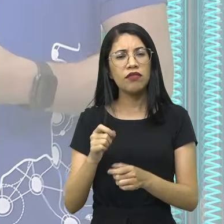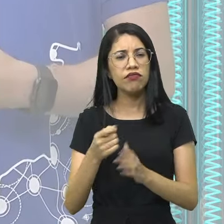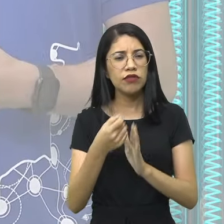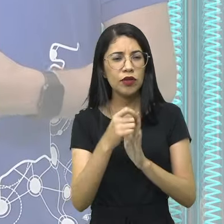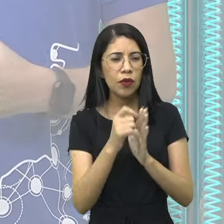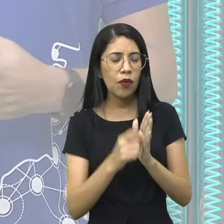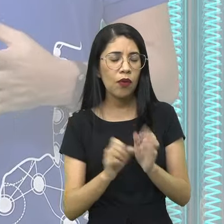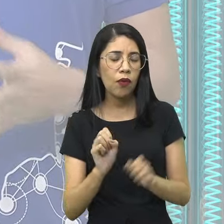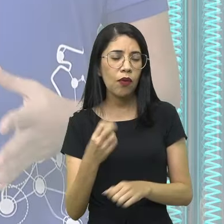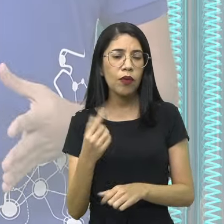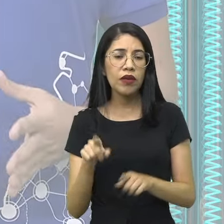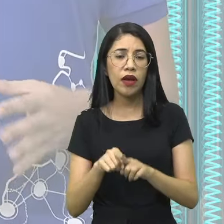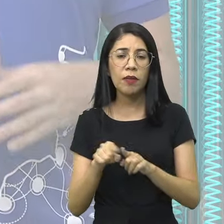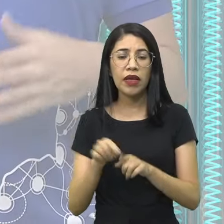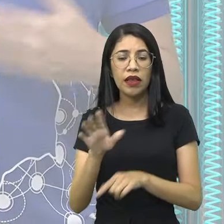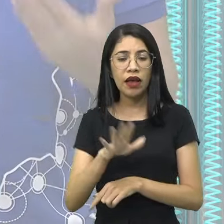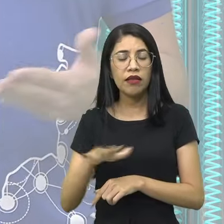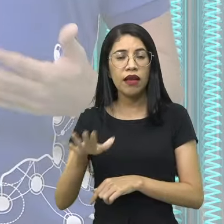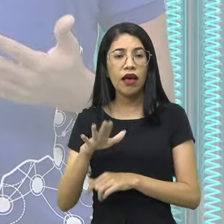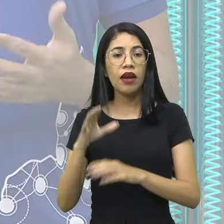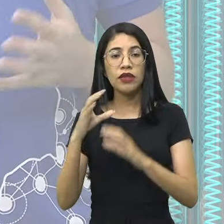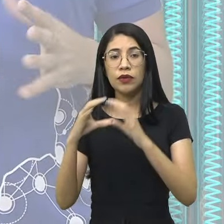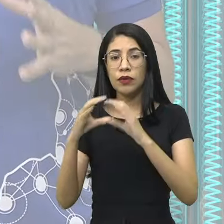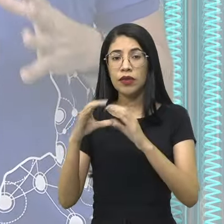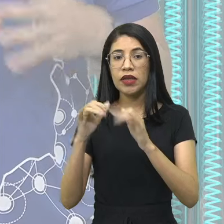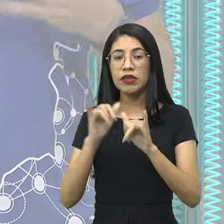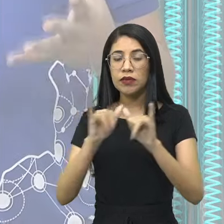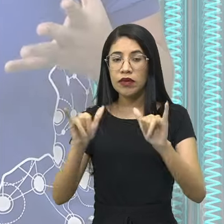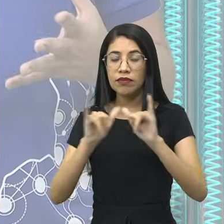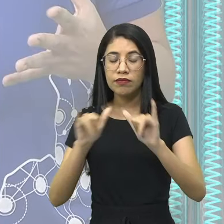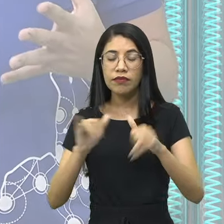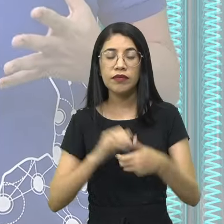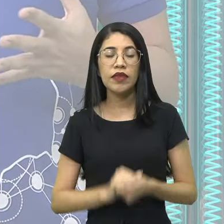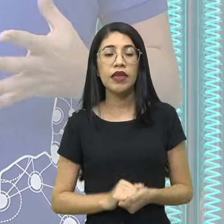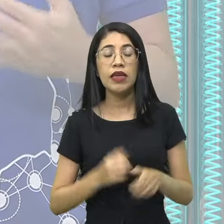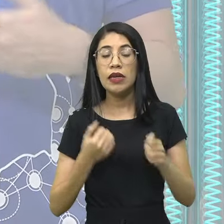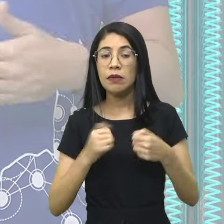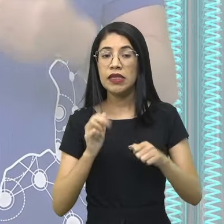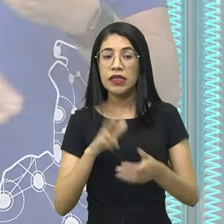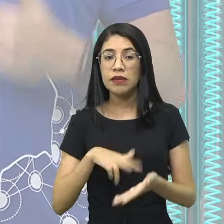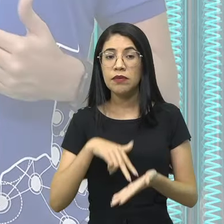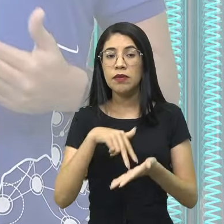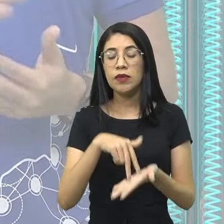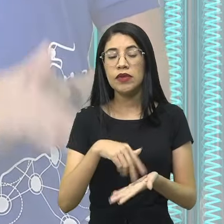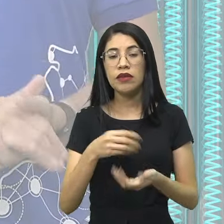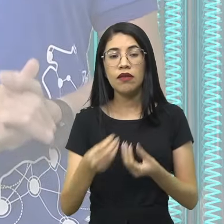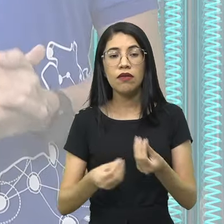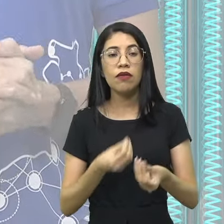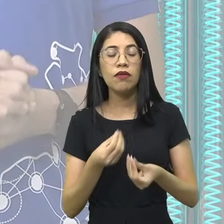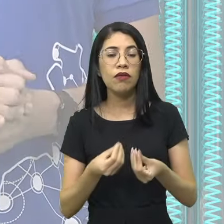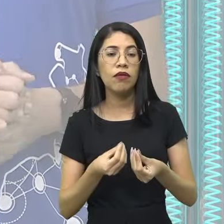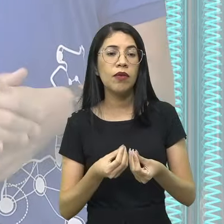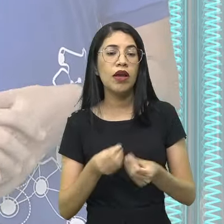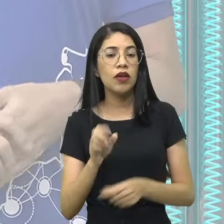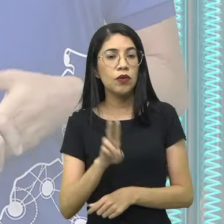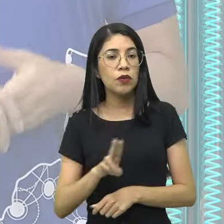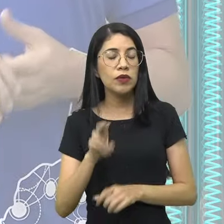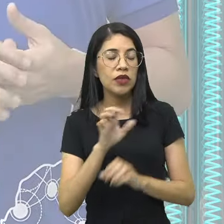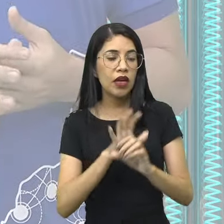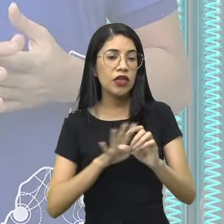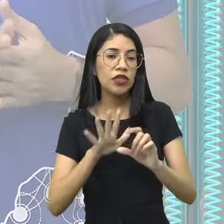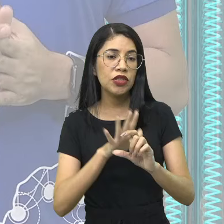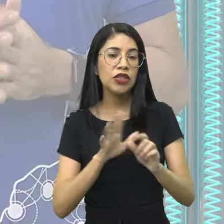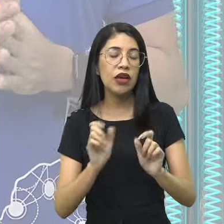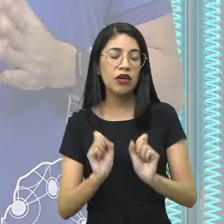do próprio veículo de comunicação. O veículo de comunicação ele tem que ter um posicionamento e através da charge ele pode trazer, né,